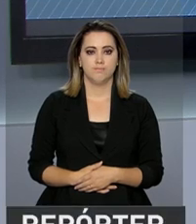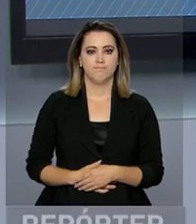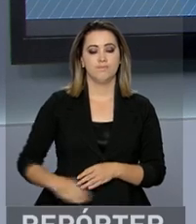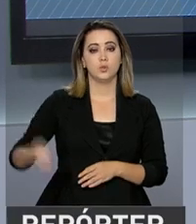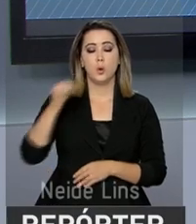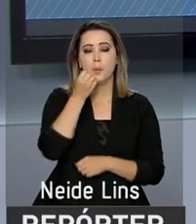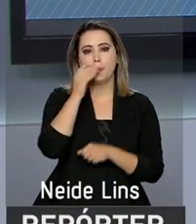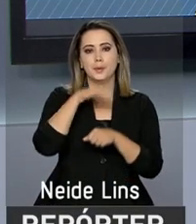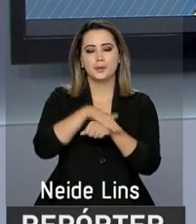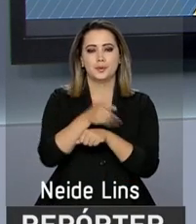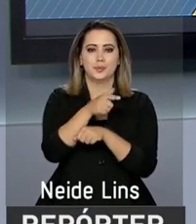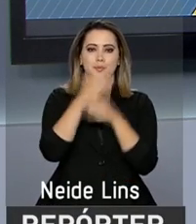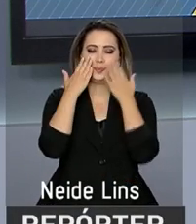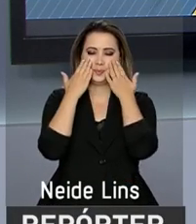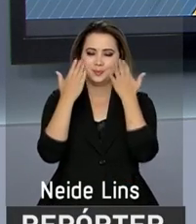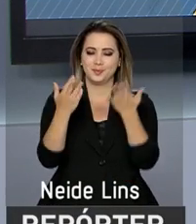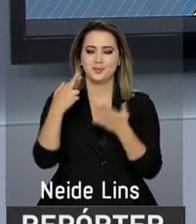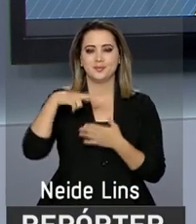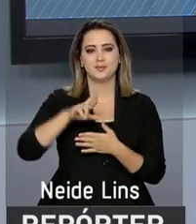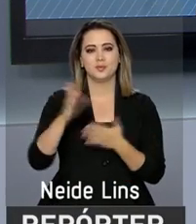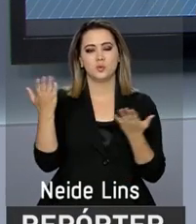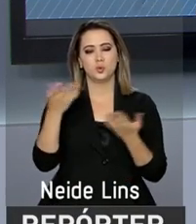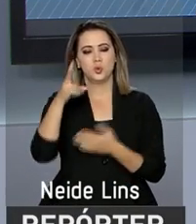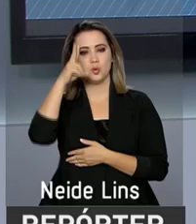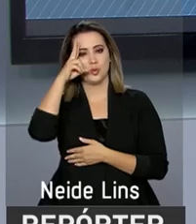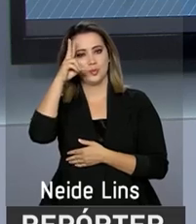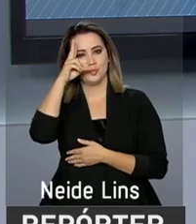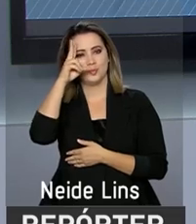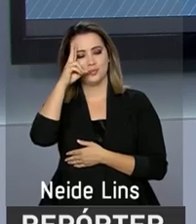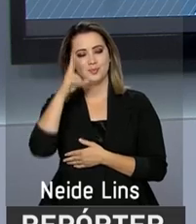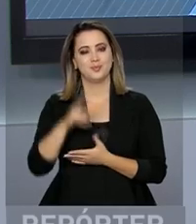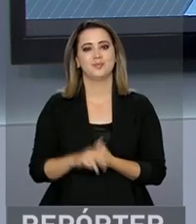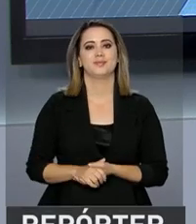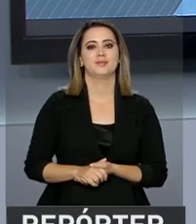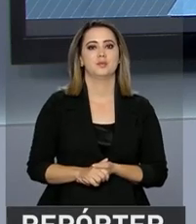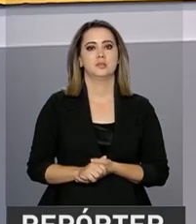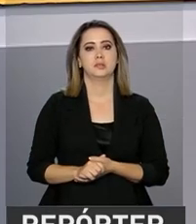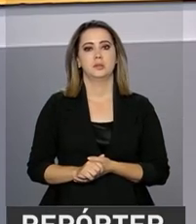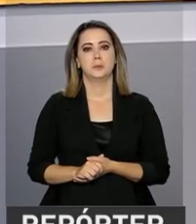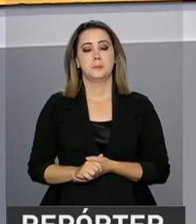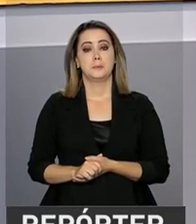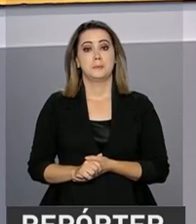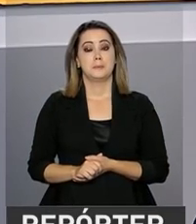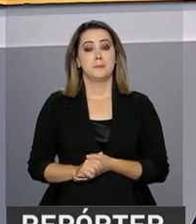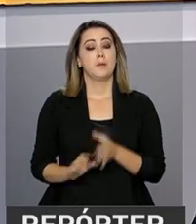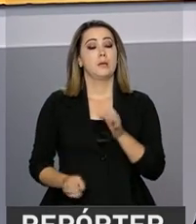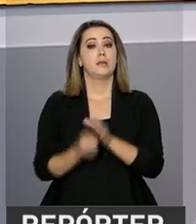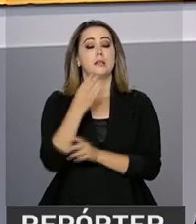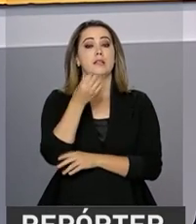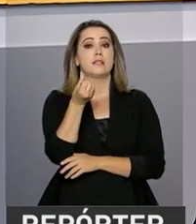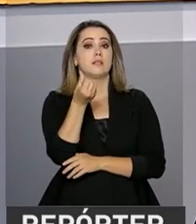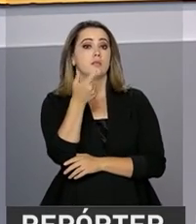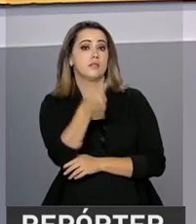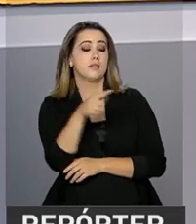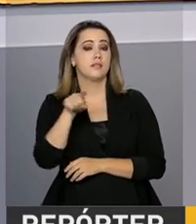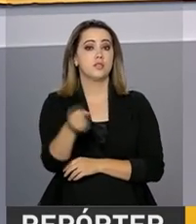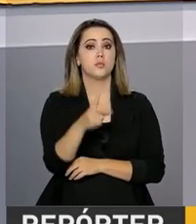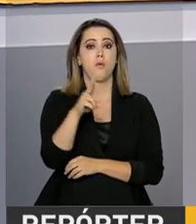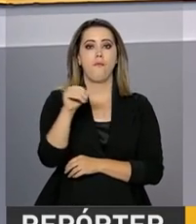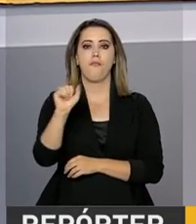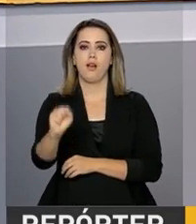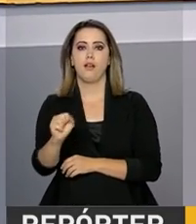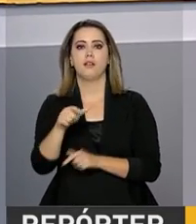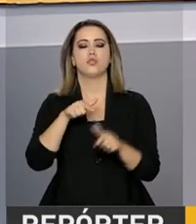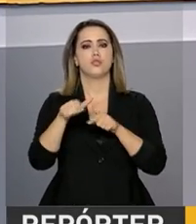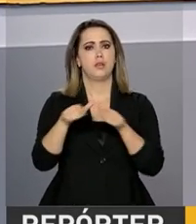Olá boa noite no ar a última edição desta segunda-feira do repórter NBR com a geração de 67.000